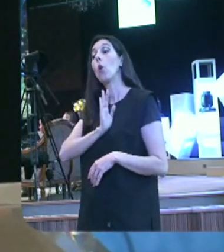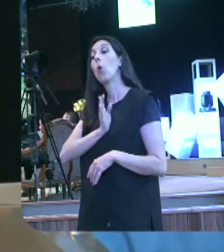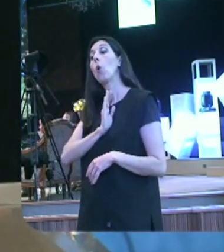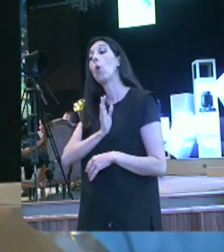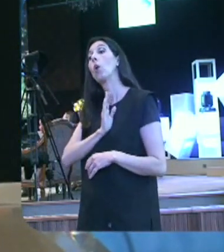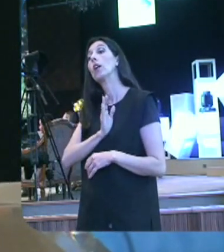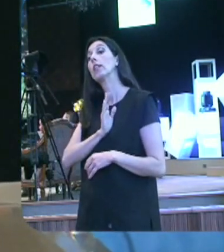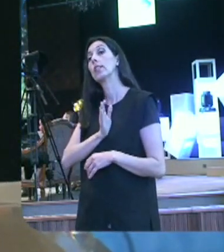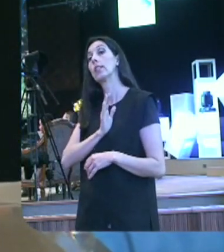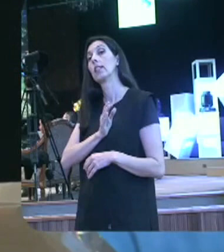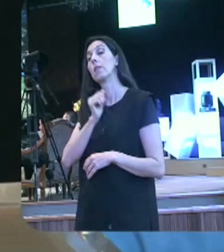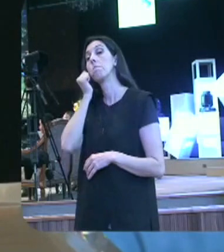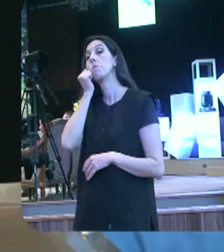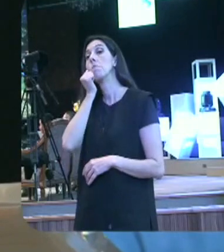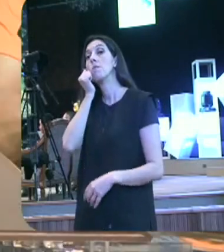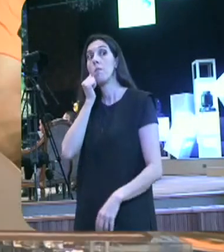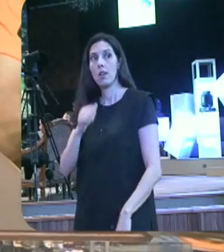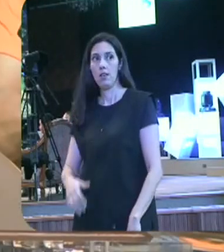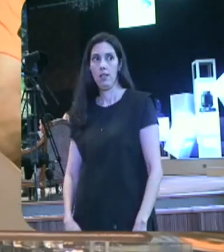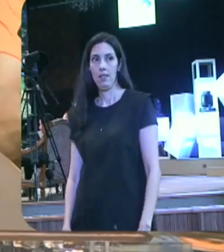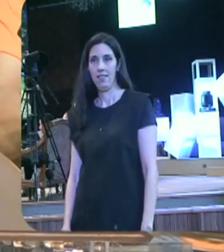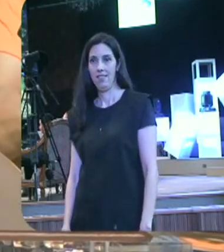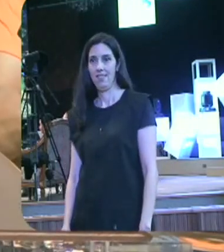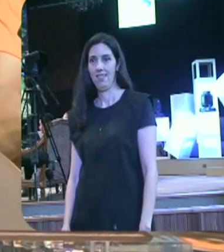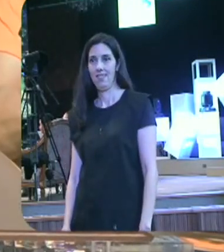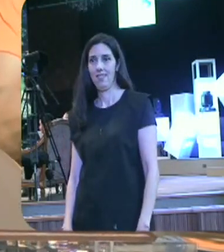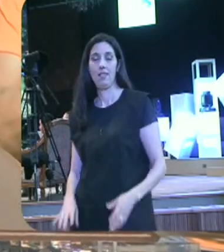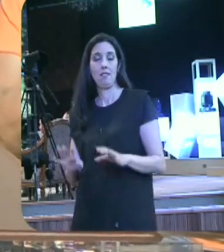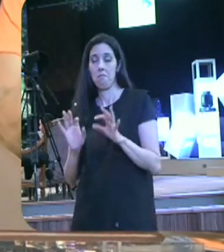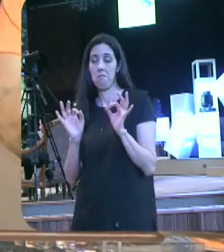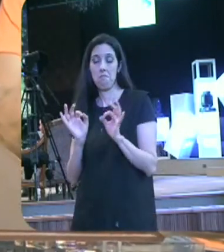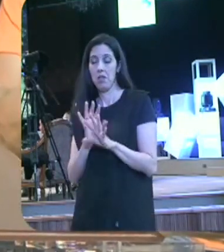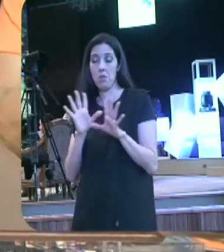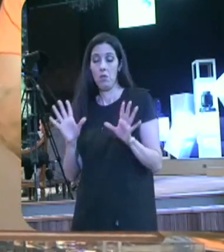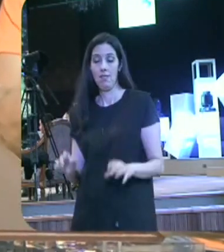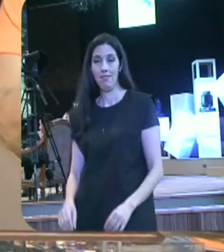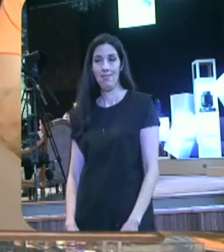do coração da mamãe. E pronto.